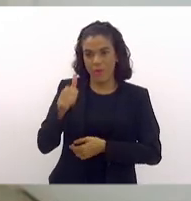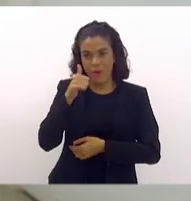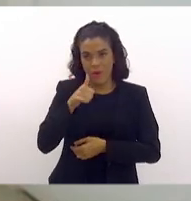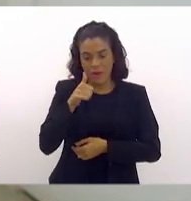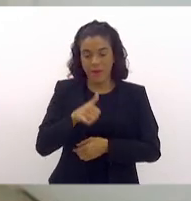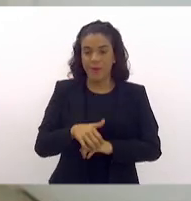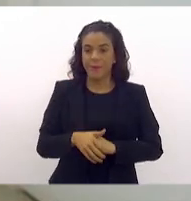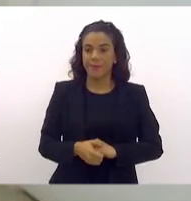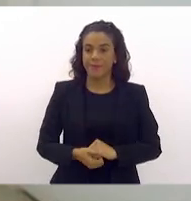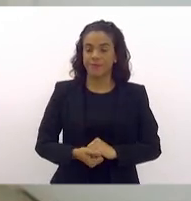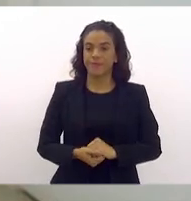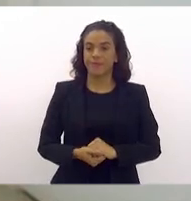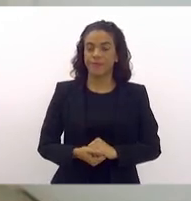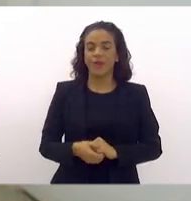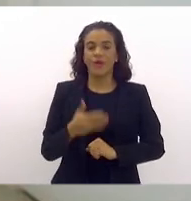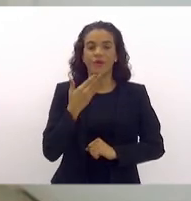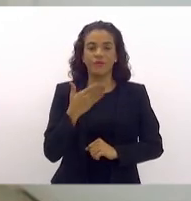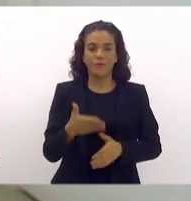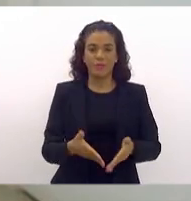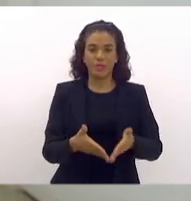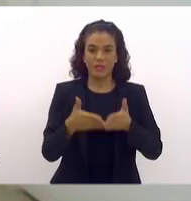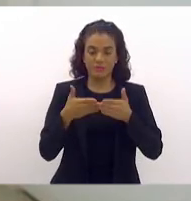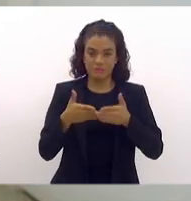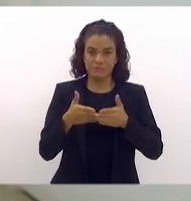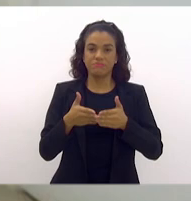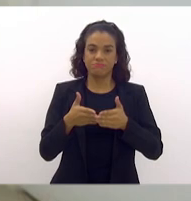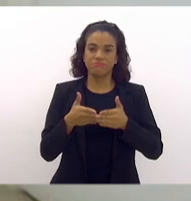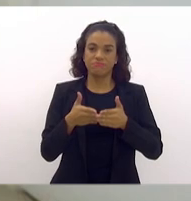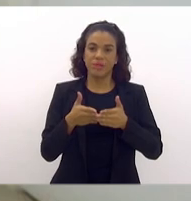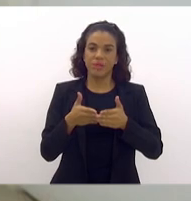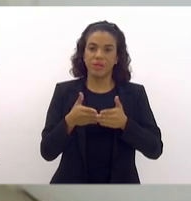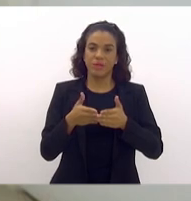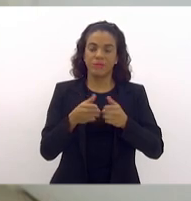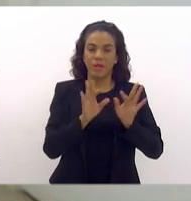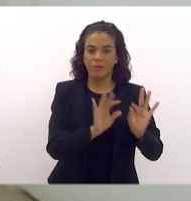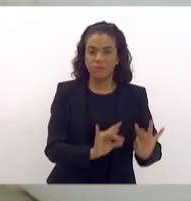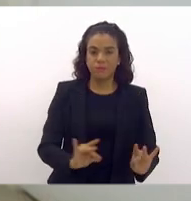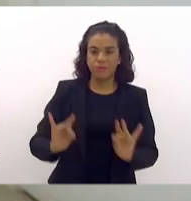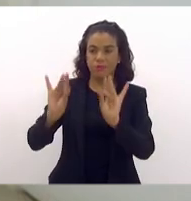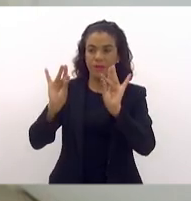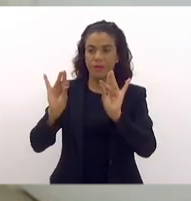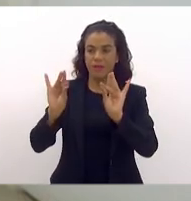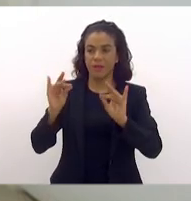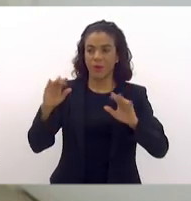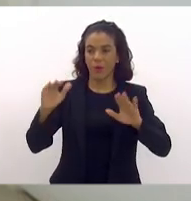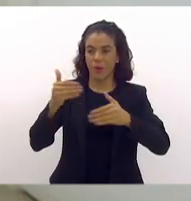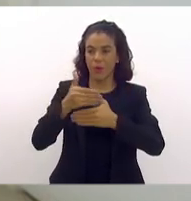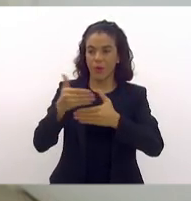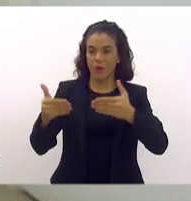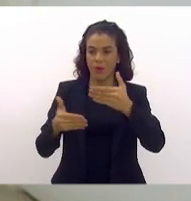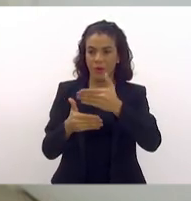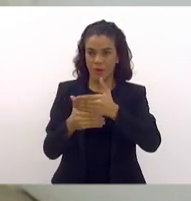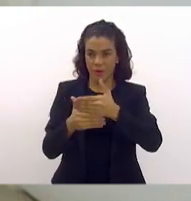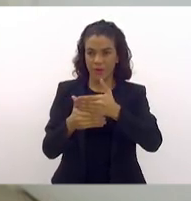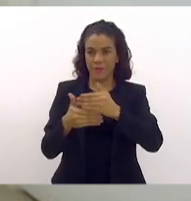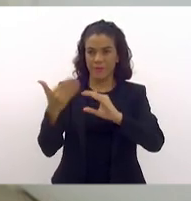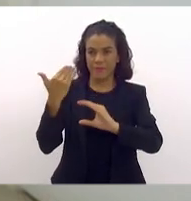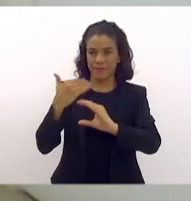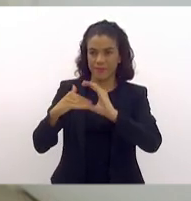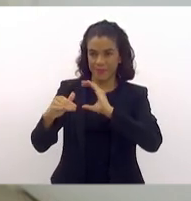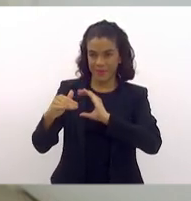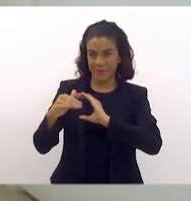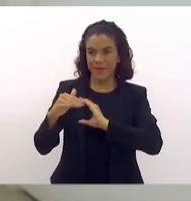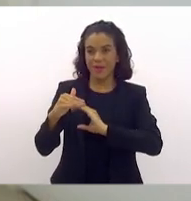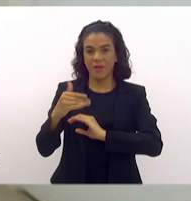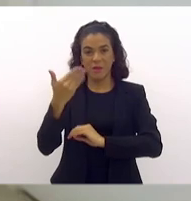contra mulheres. Eu vou pedir licença para compartilhar alguns slides. Eu mandei para o e-mail agora há